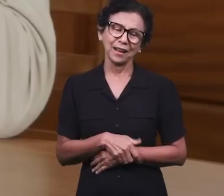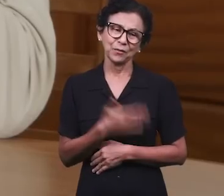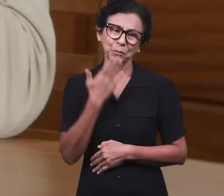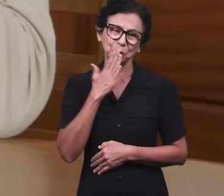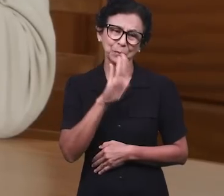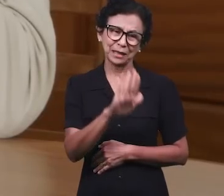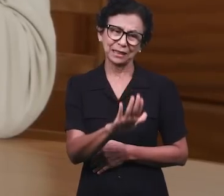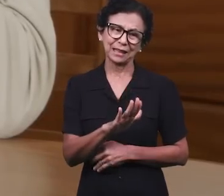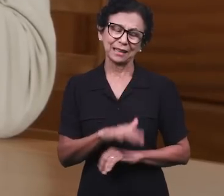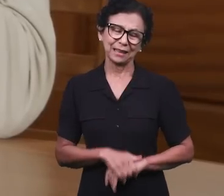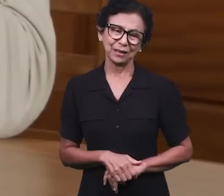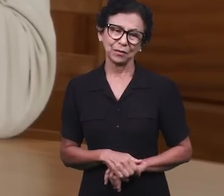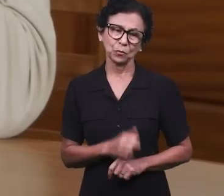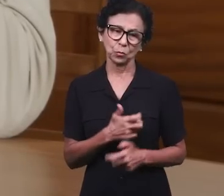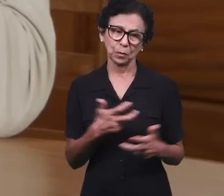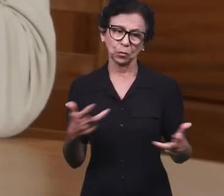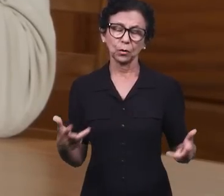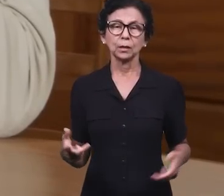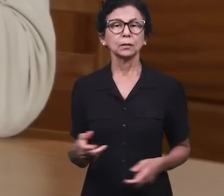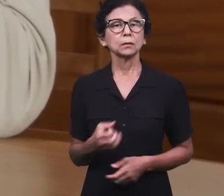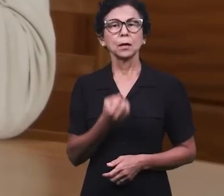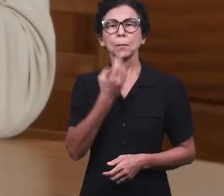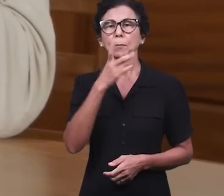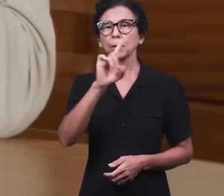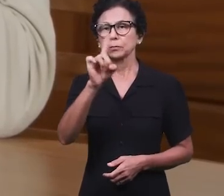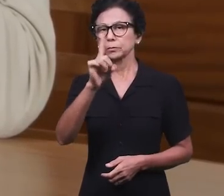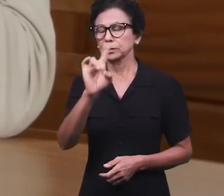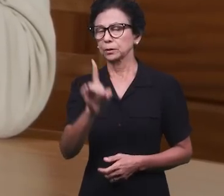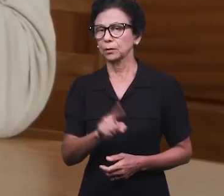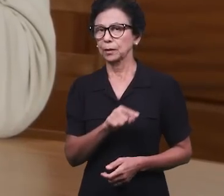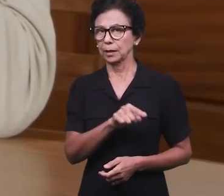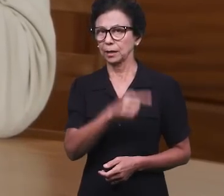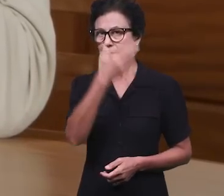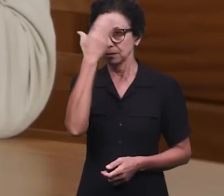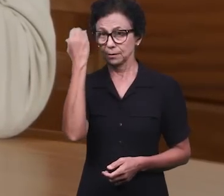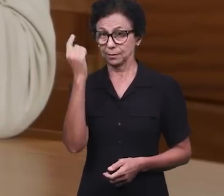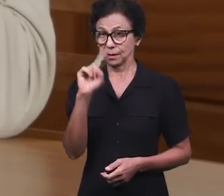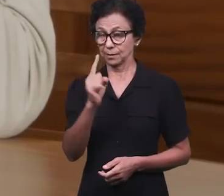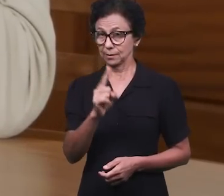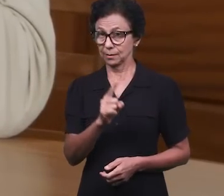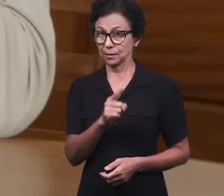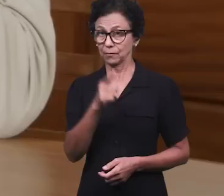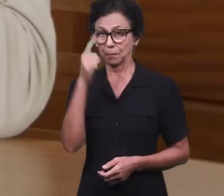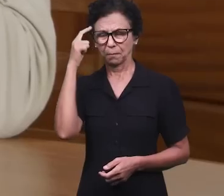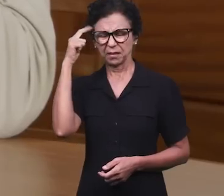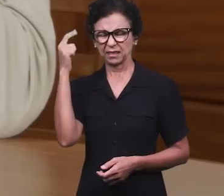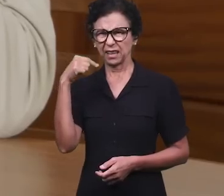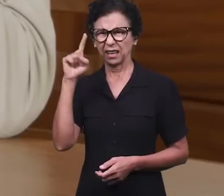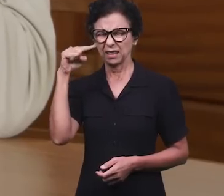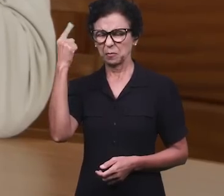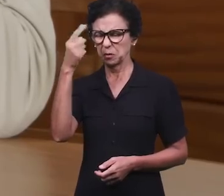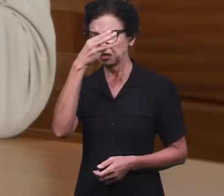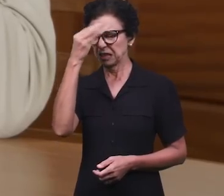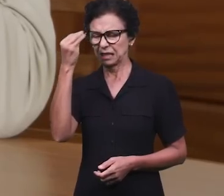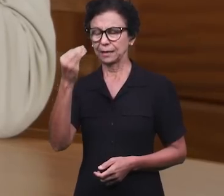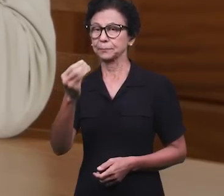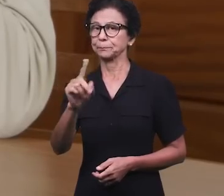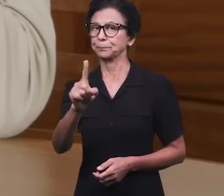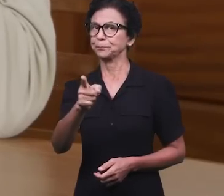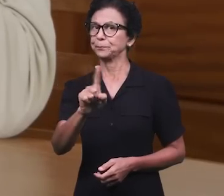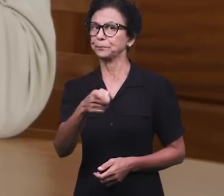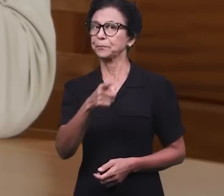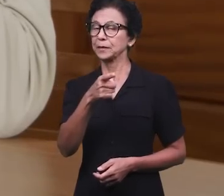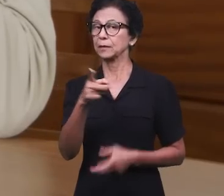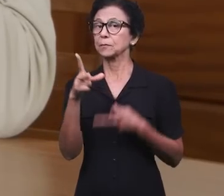para ver se apazigua, mas isso aí não é bom, sabe por quê? Ele vai cobrar depois, não vai esquecer, e você acha que ele vai esquecer, não vai